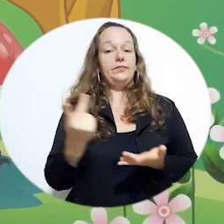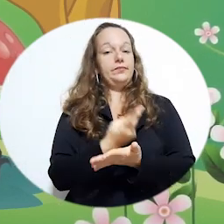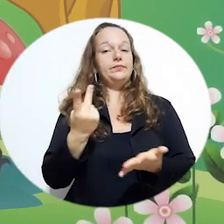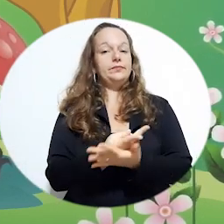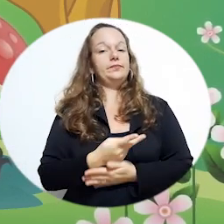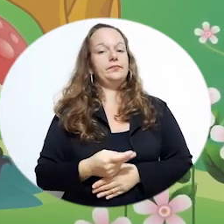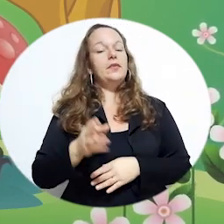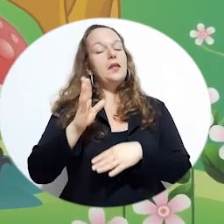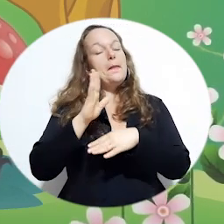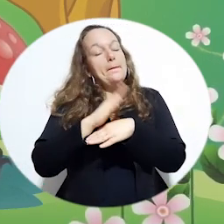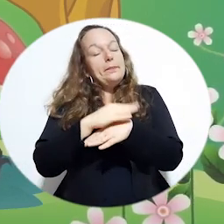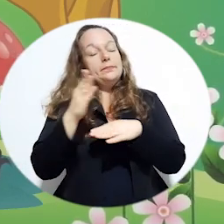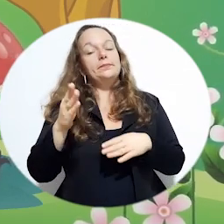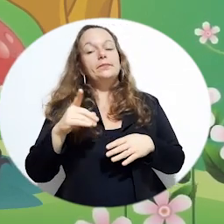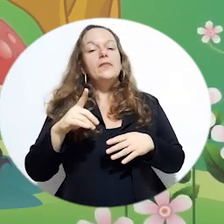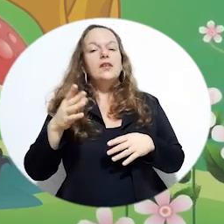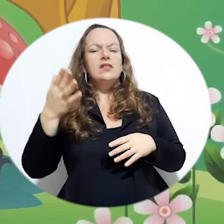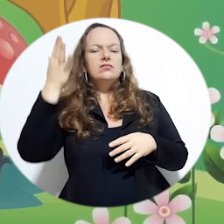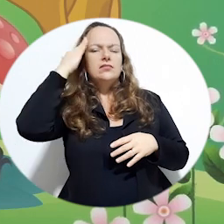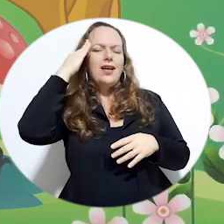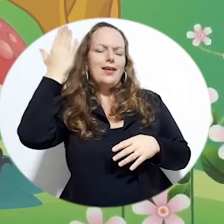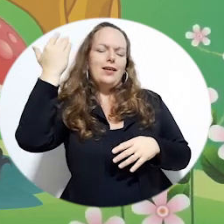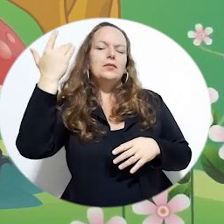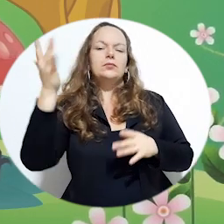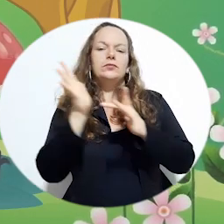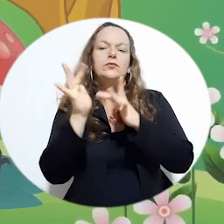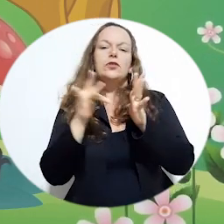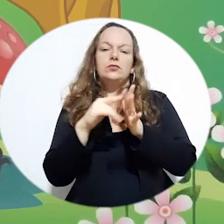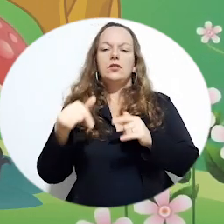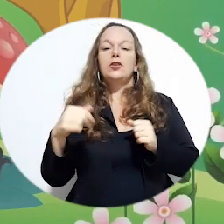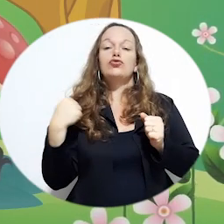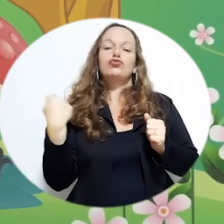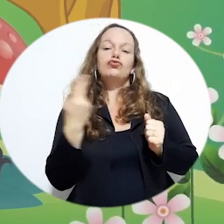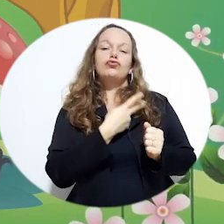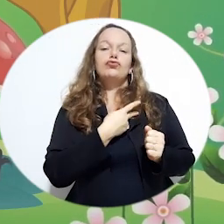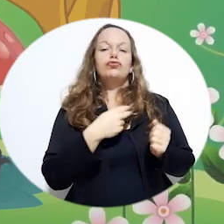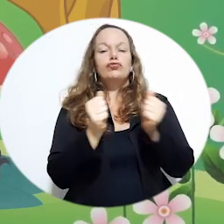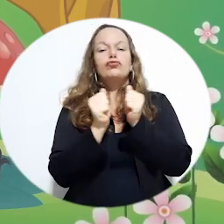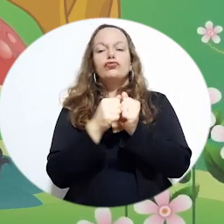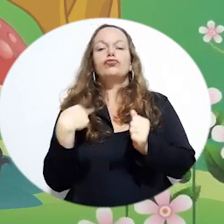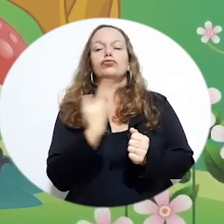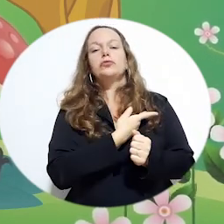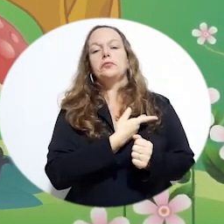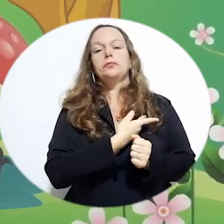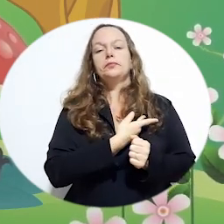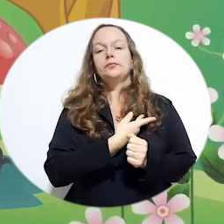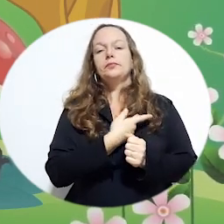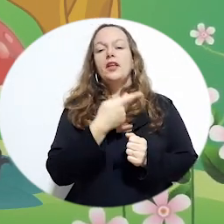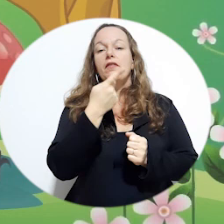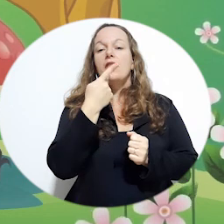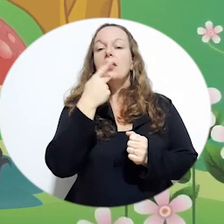Mas, lembra que Jesus esteve aqui, né? Ele se fez carne como a gente. E quando ele estava